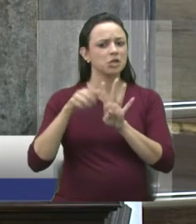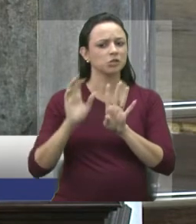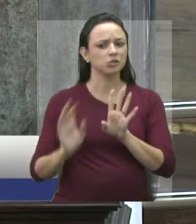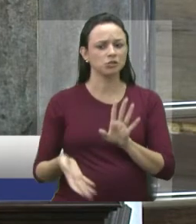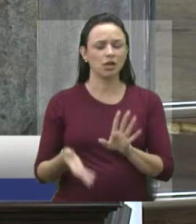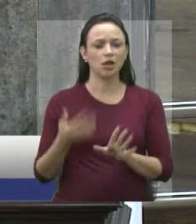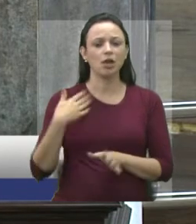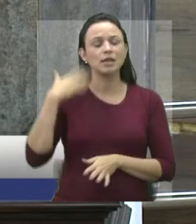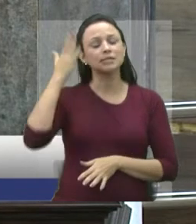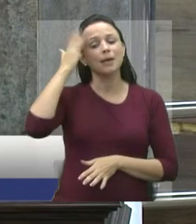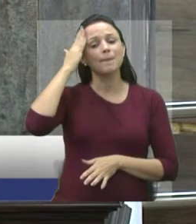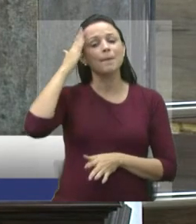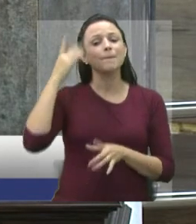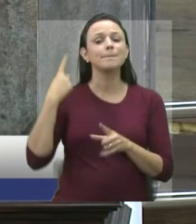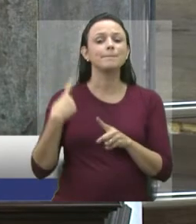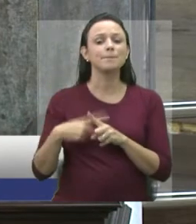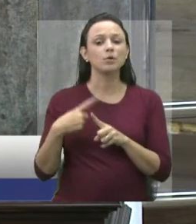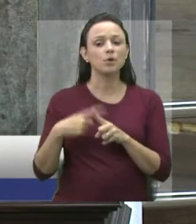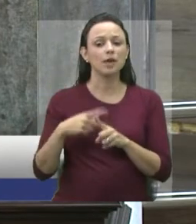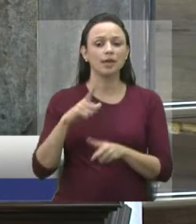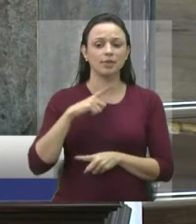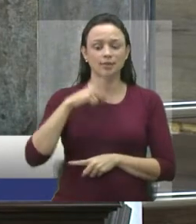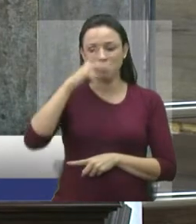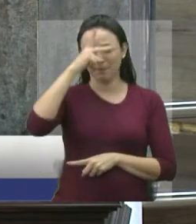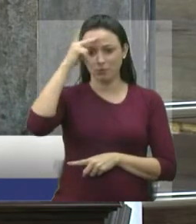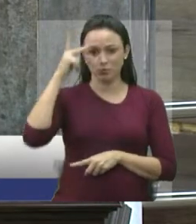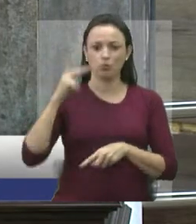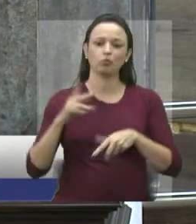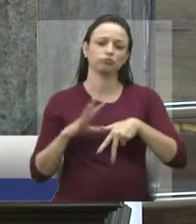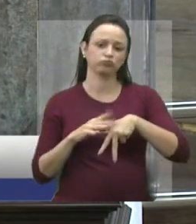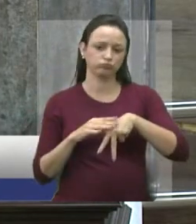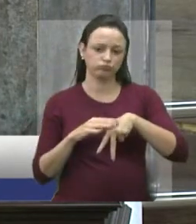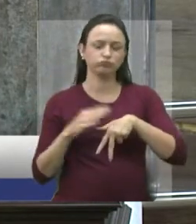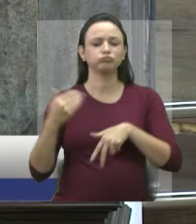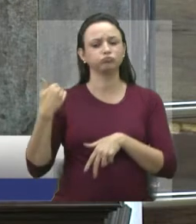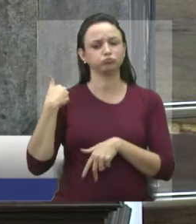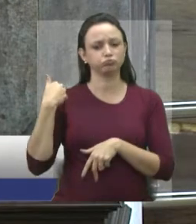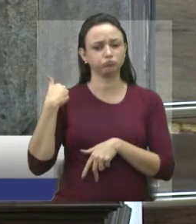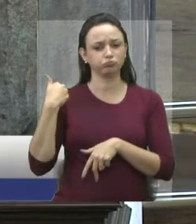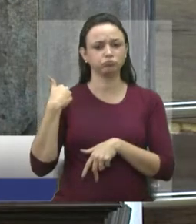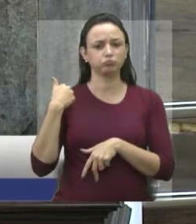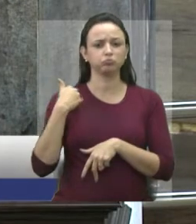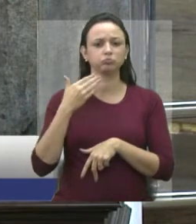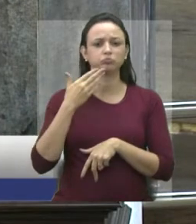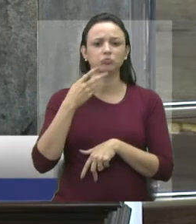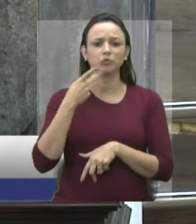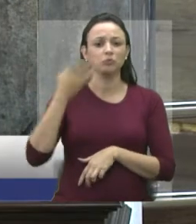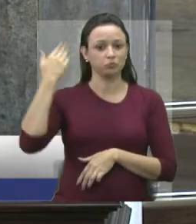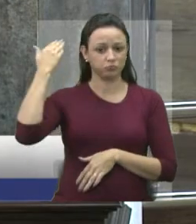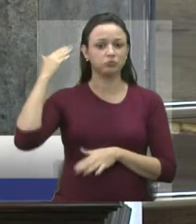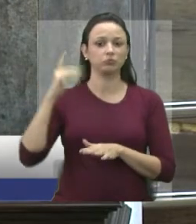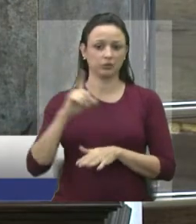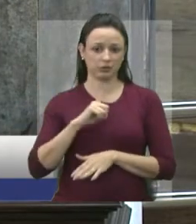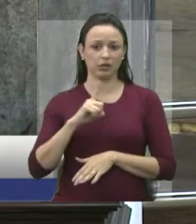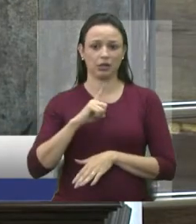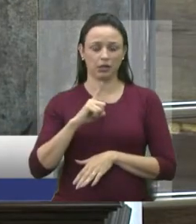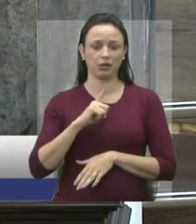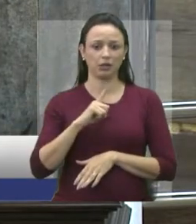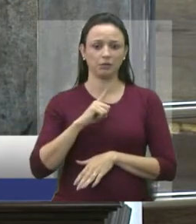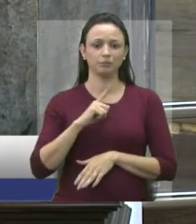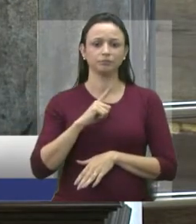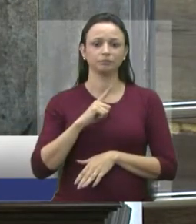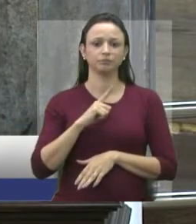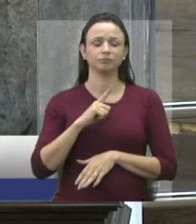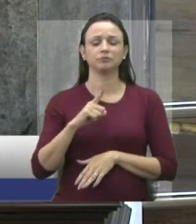o motivo, que alguns pacientes aí me procuraram e dizendo que vinha sendo feito. Inclusive,